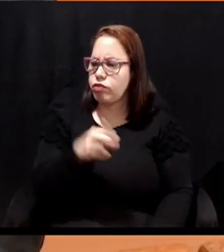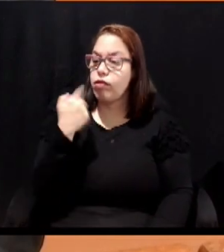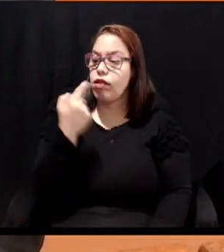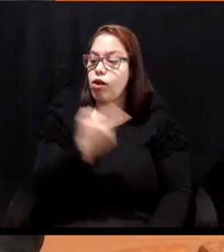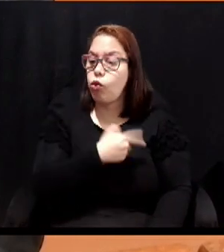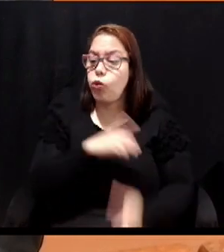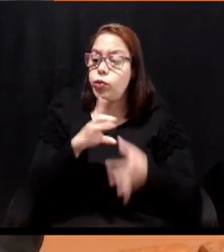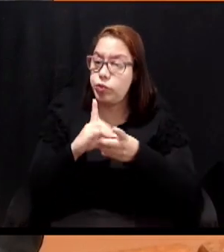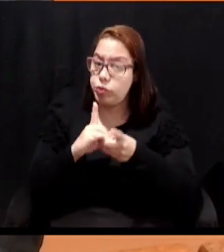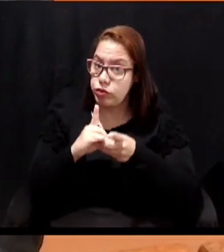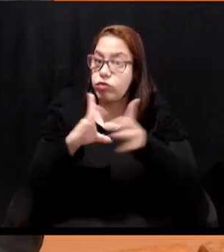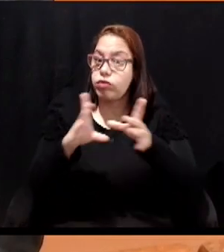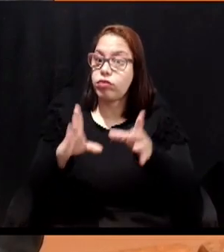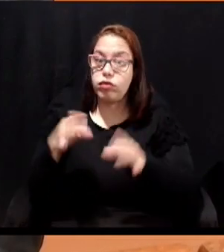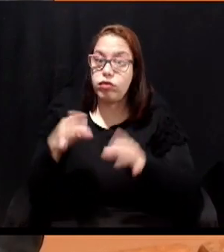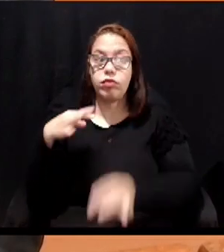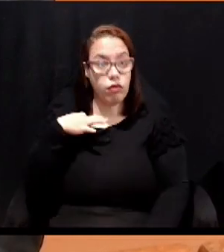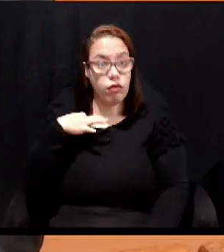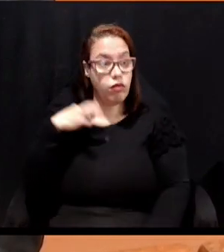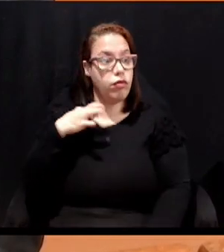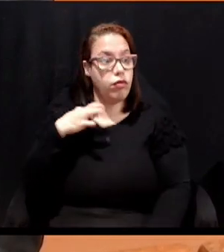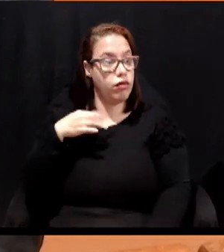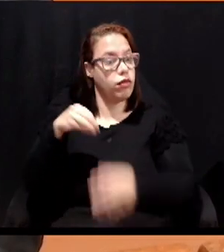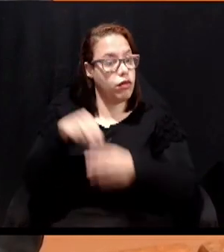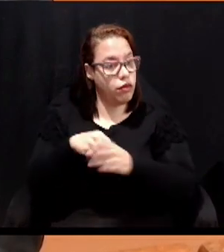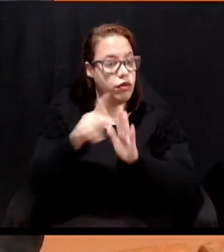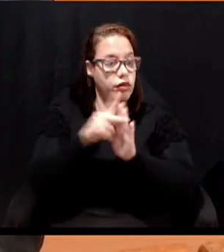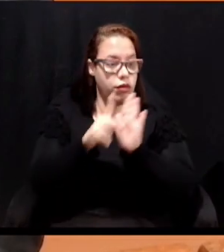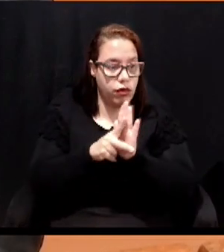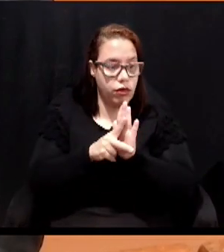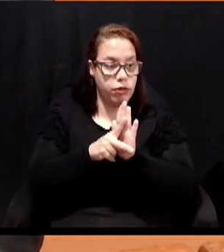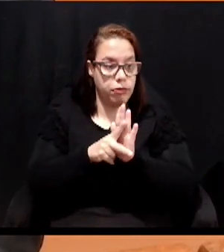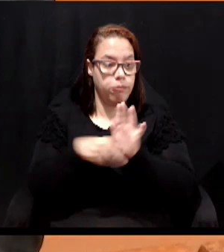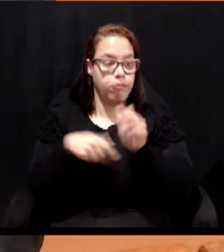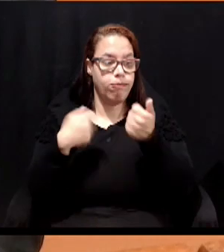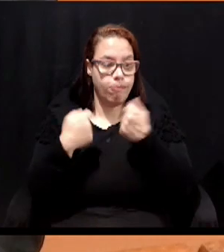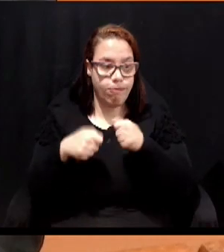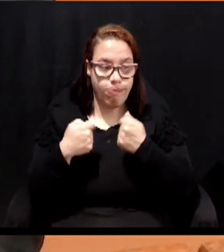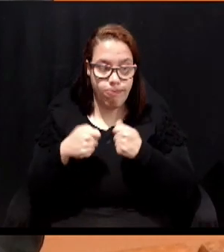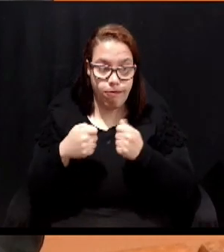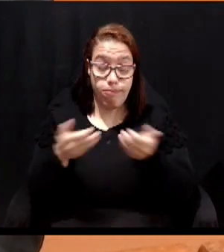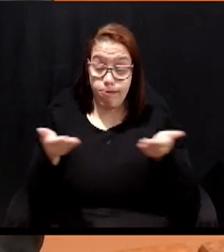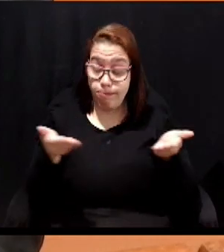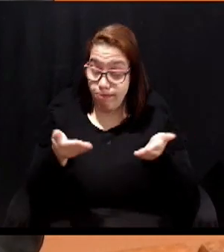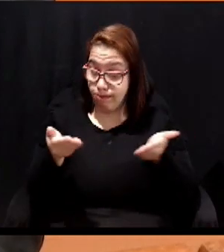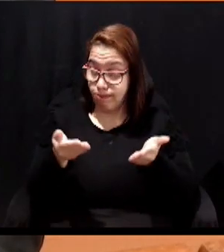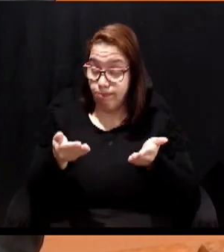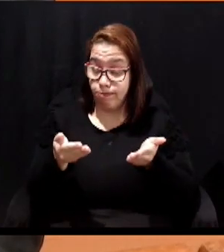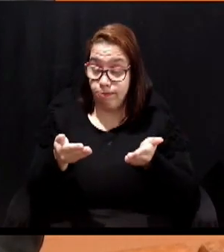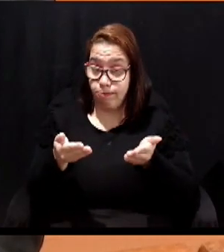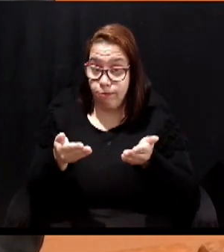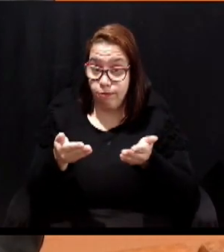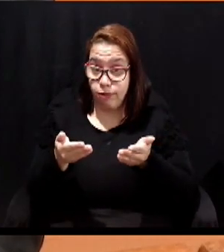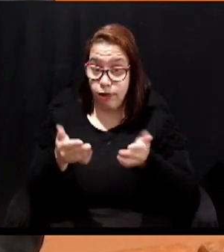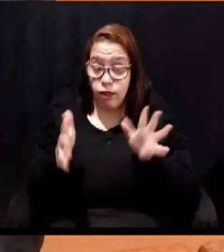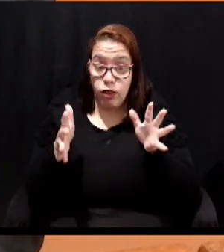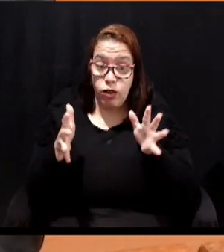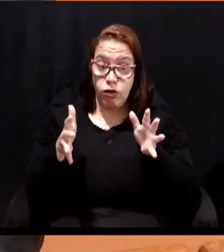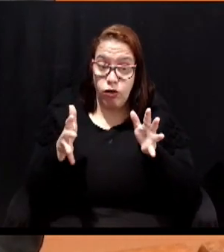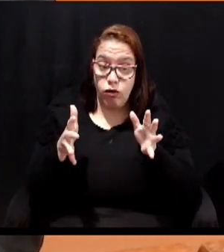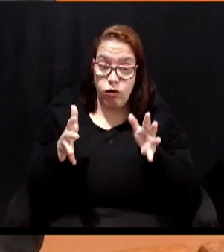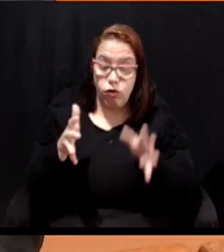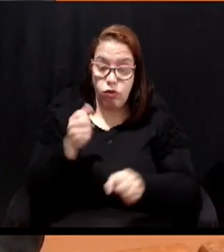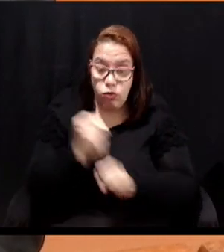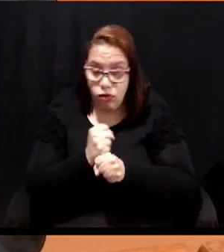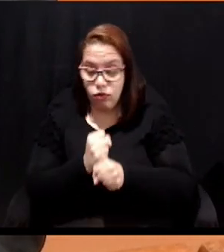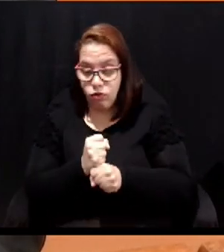todos voluntários dentro do projeto. Então, nós temos hoje que estar abraçando essa causa com carinho,